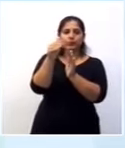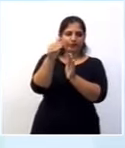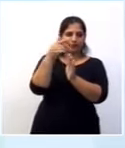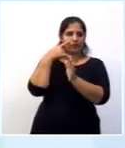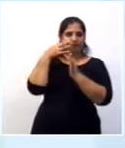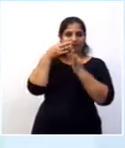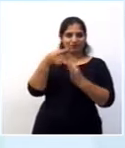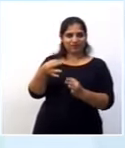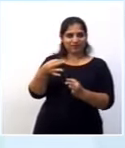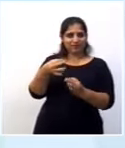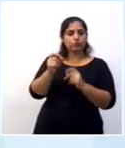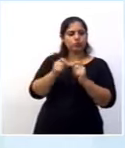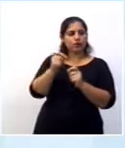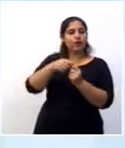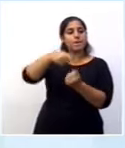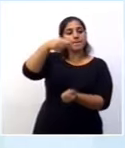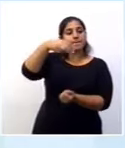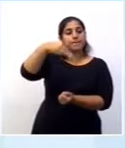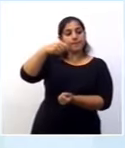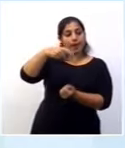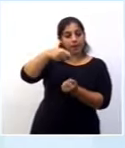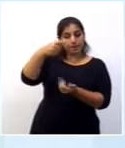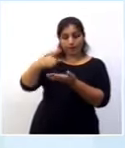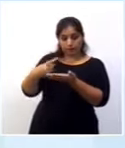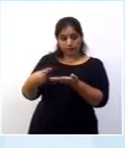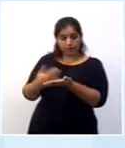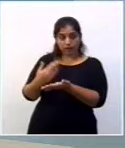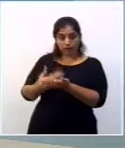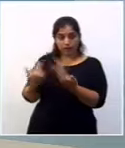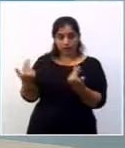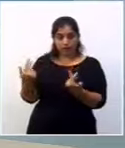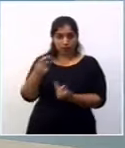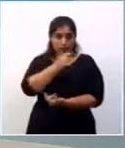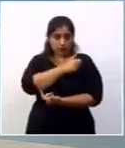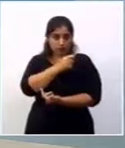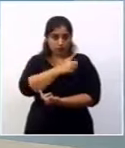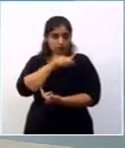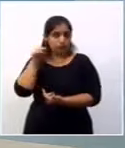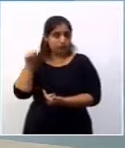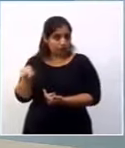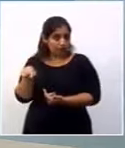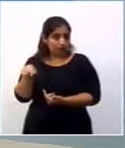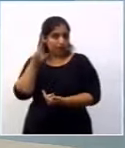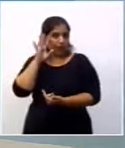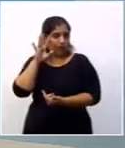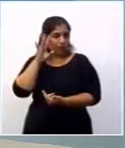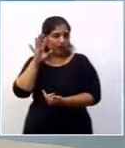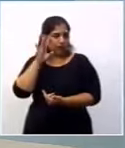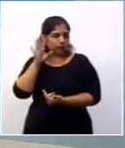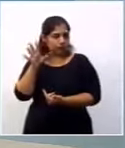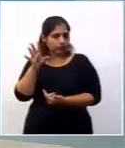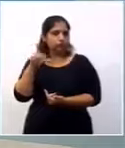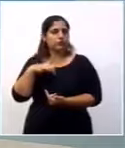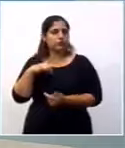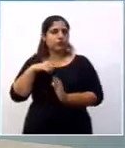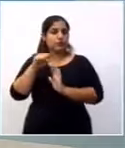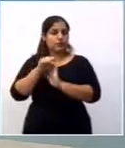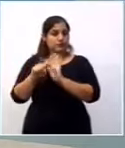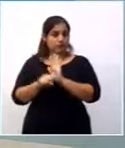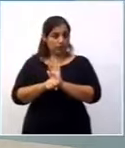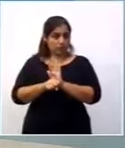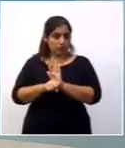que interessante, o mapa que vocês têm aí no caderno do aluno, ele é um mapa de reflexão. Então a gente tem aí o